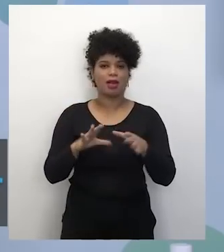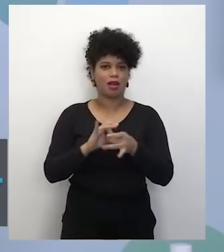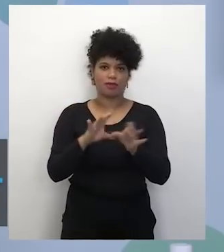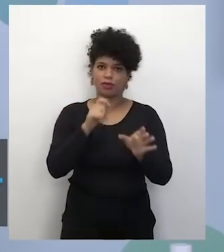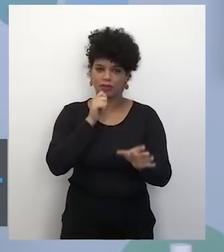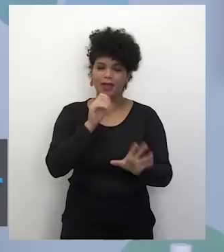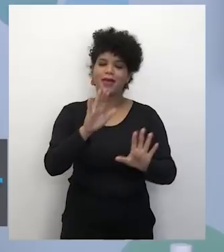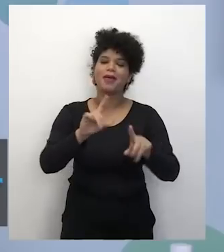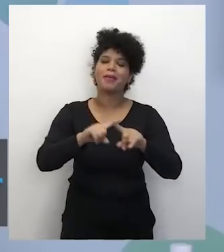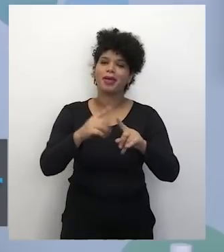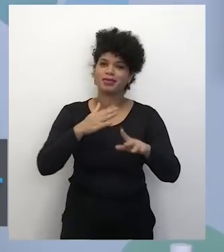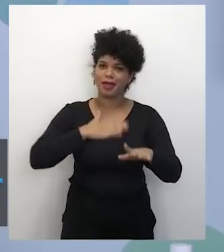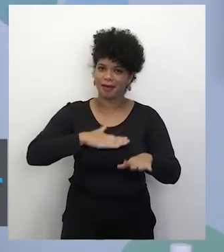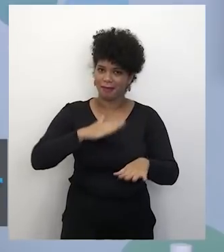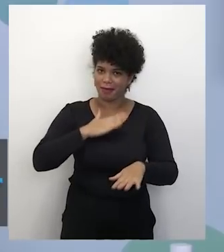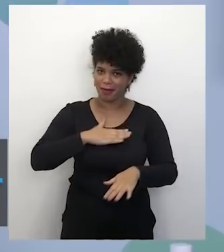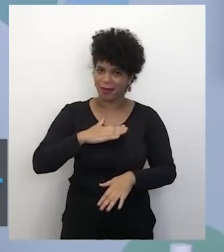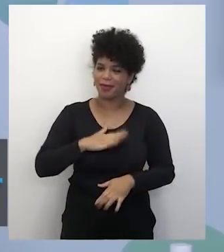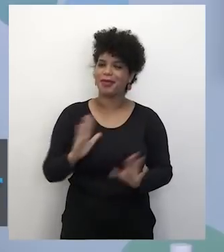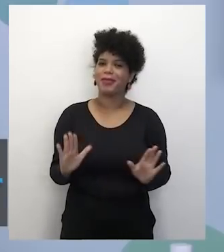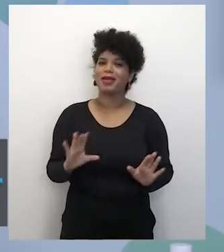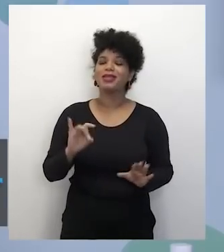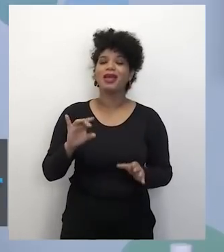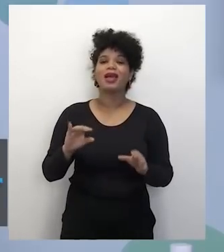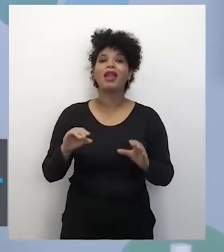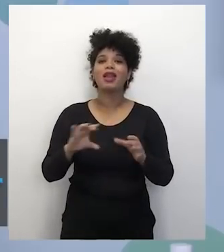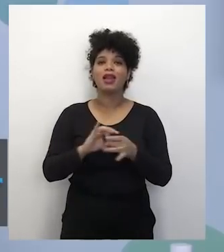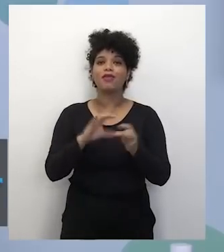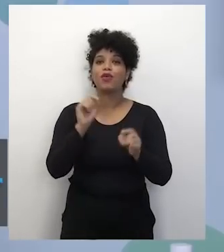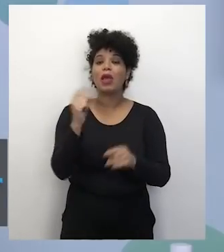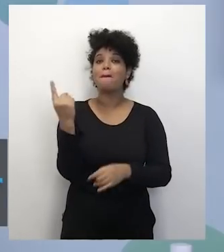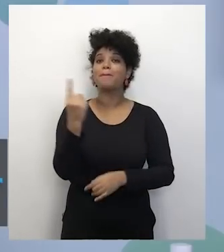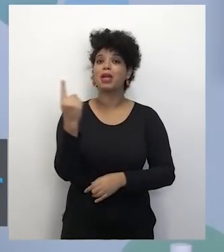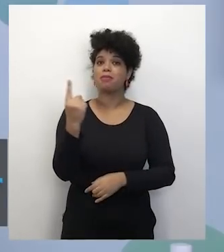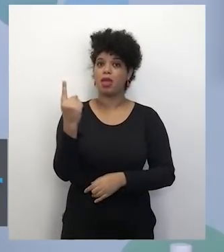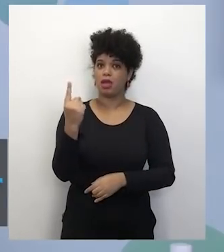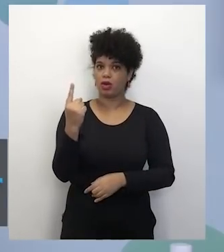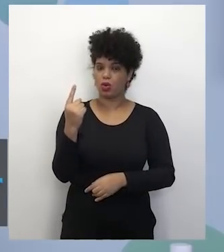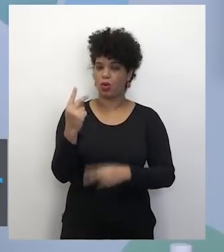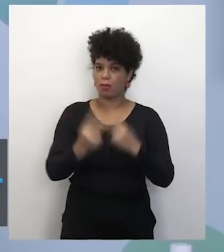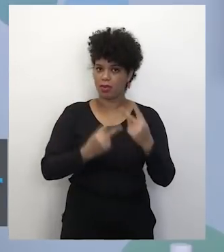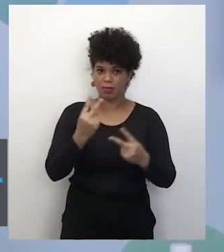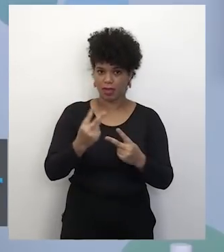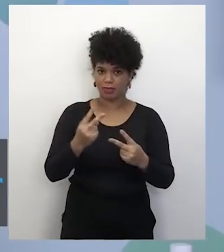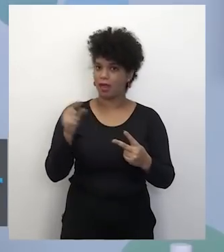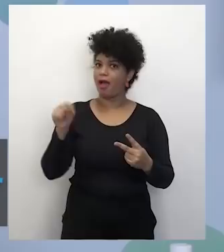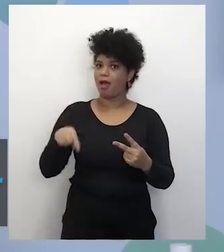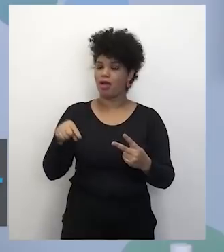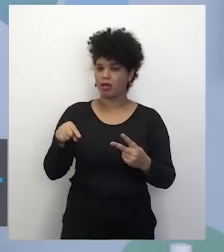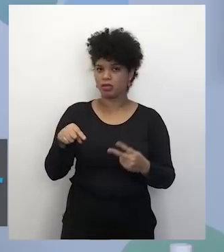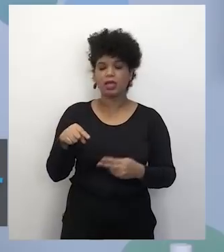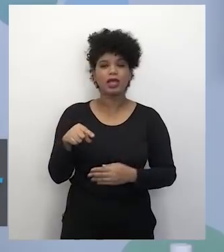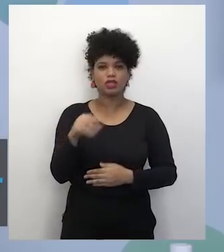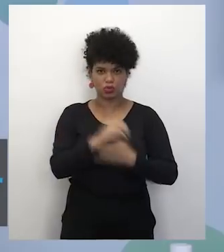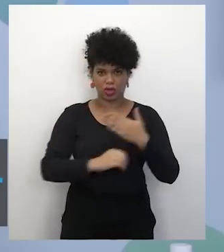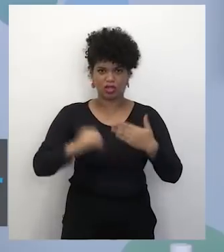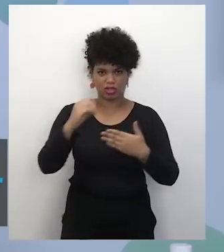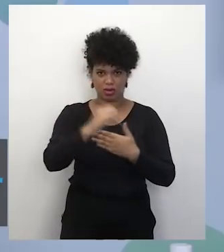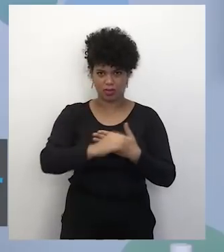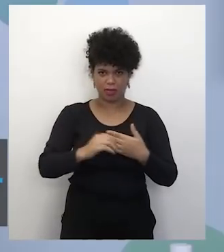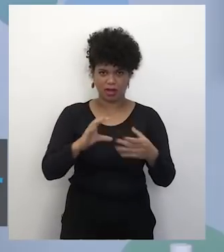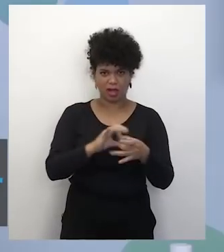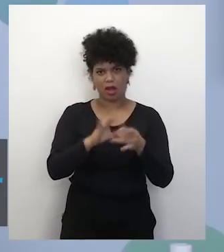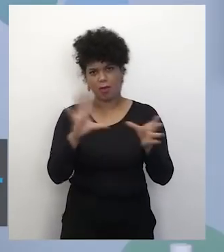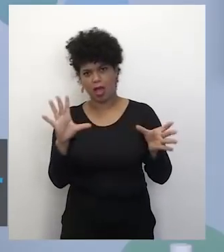fique tranquilo que, na verdade, o que não está disponível é o primeiro bimestre. Tá? Não é a gente aqui no Centro de Mídias que